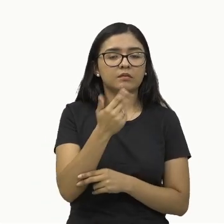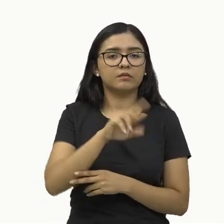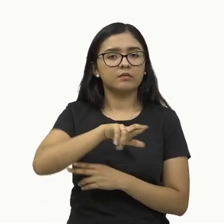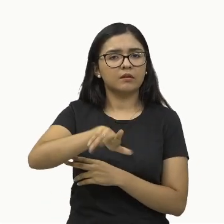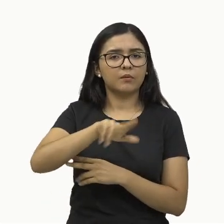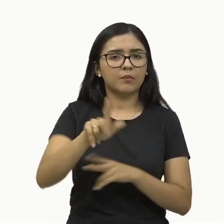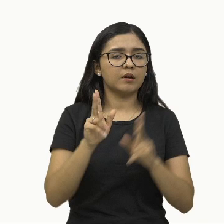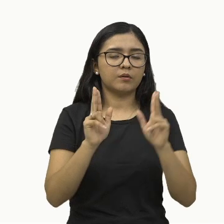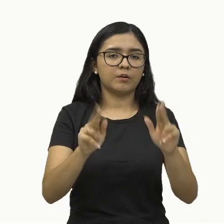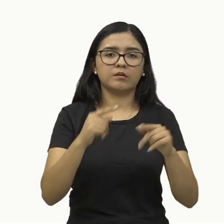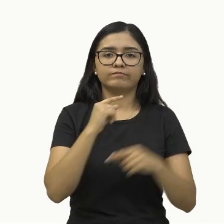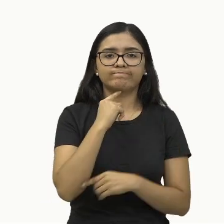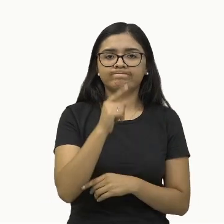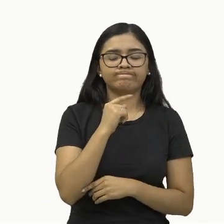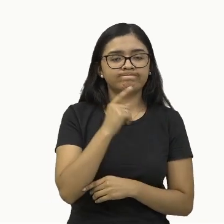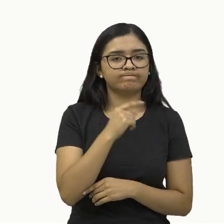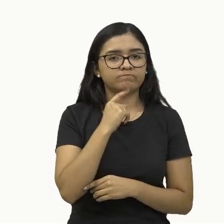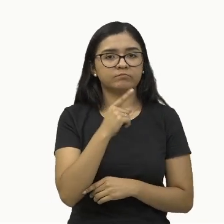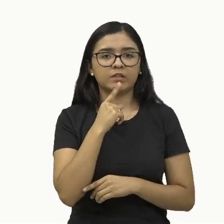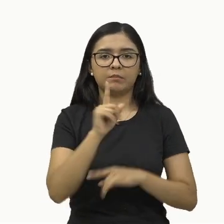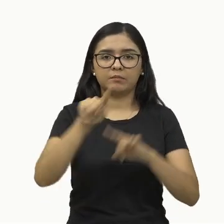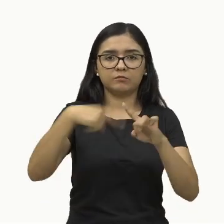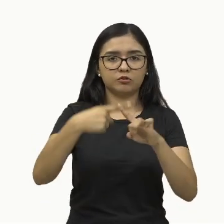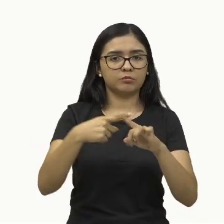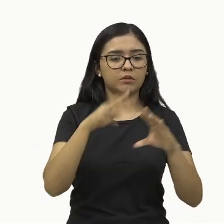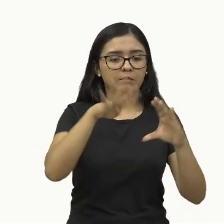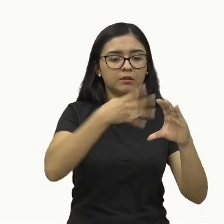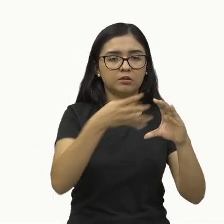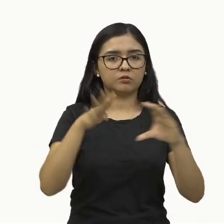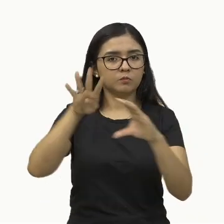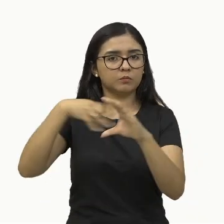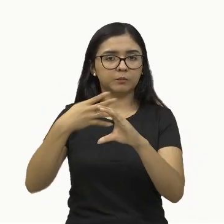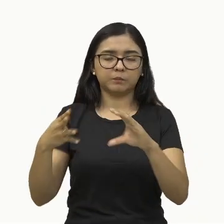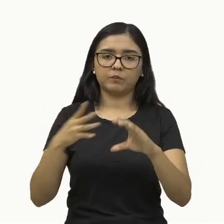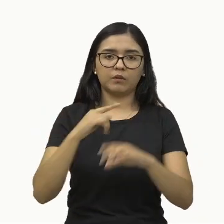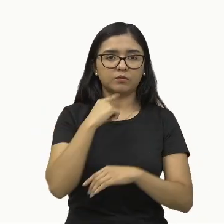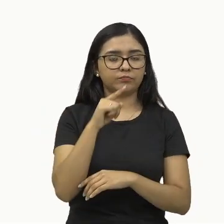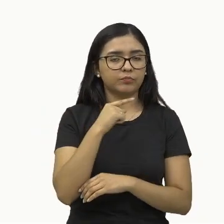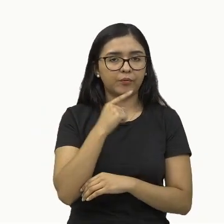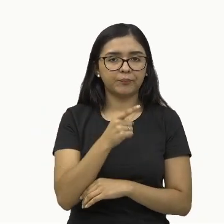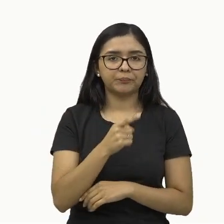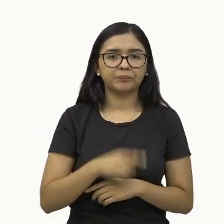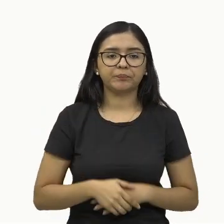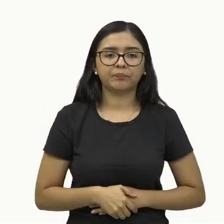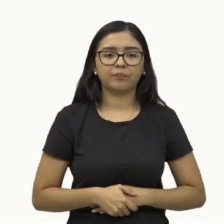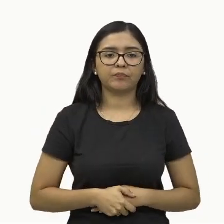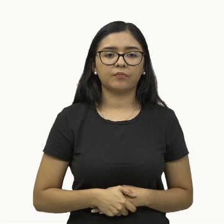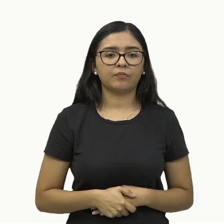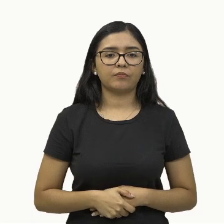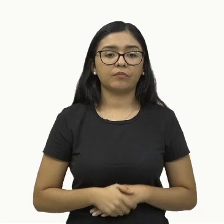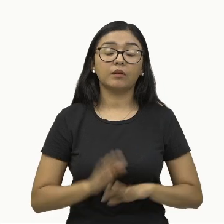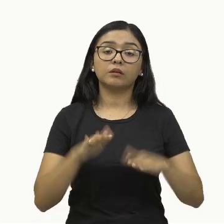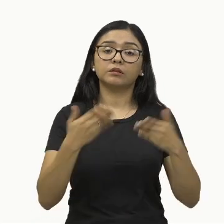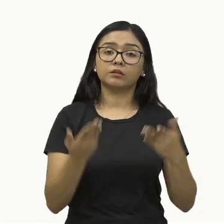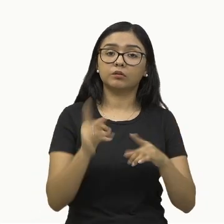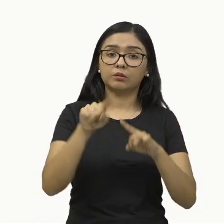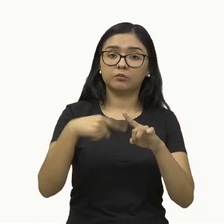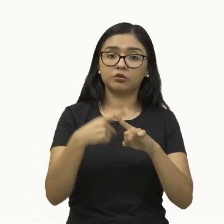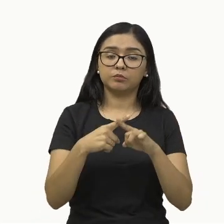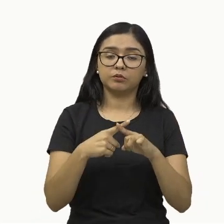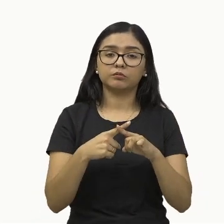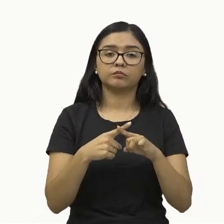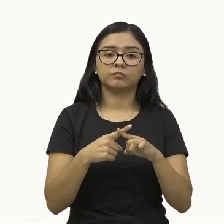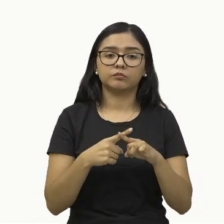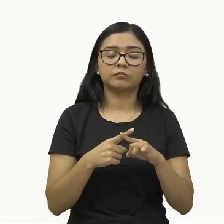é possível fazer a multiplicação entre as duas matrizes, tá? Então, na multiplicação entre uma